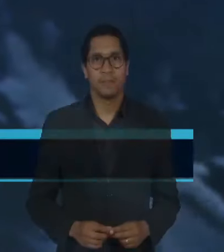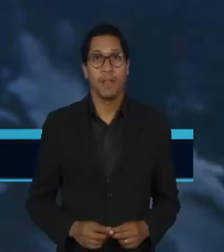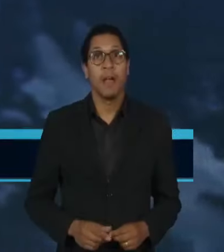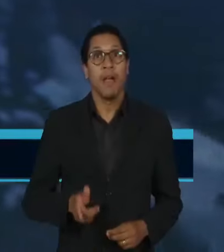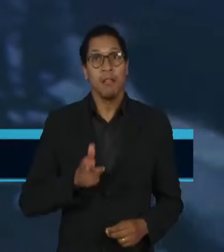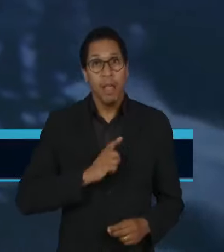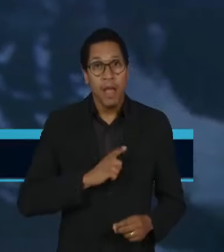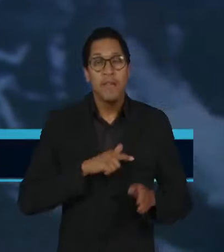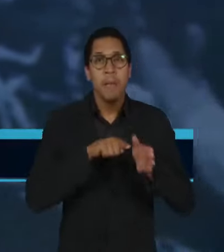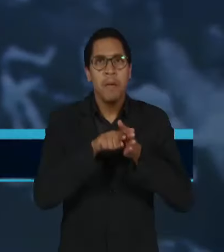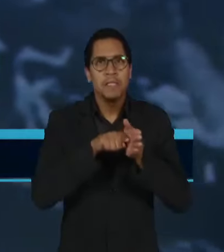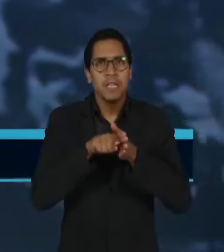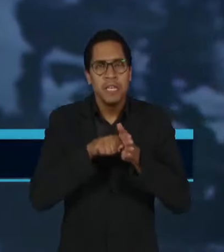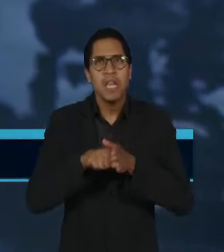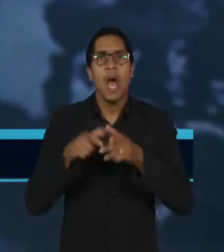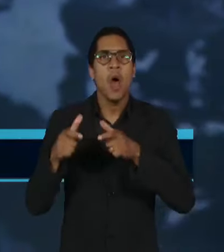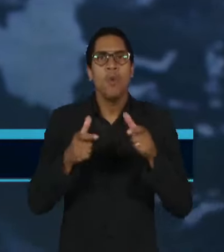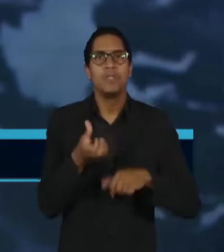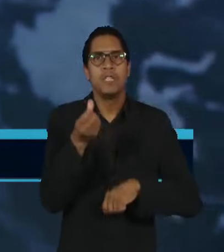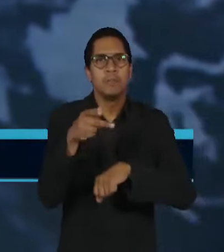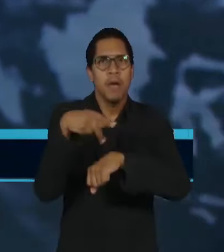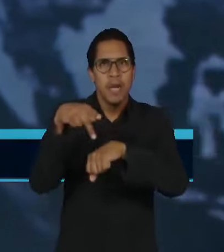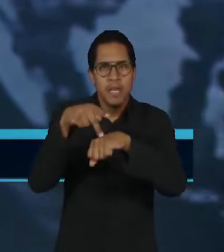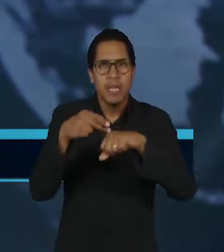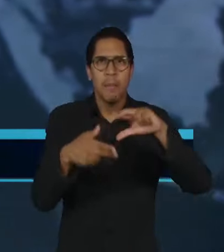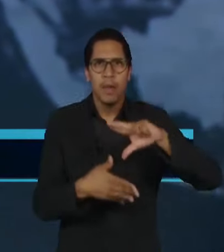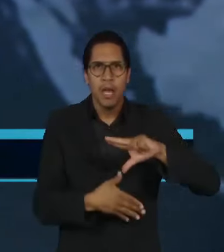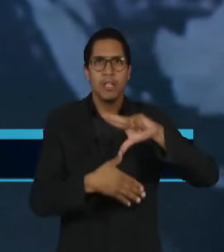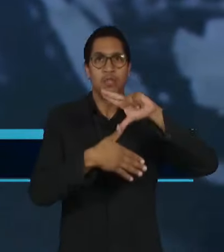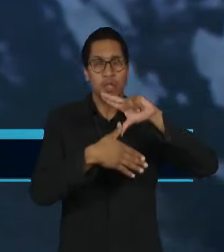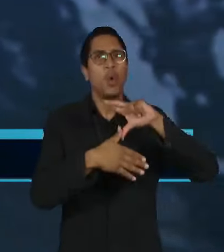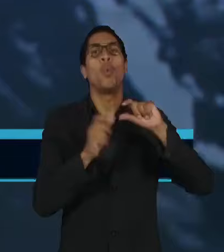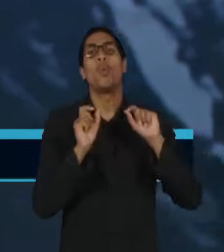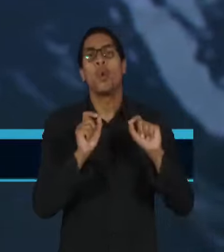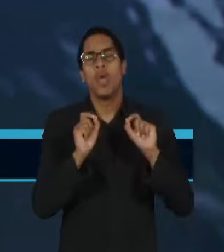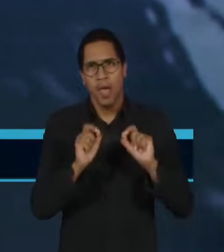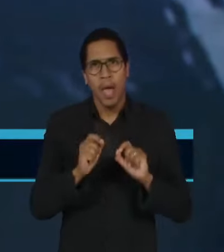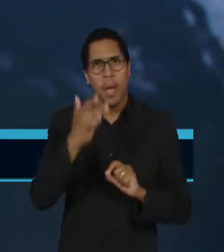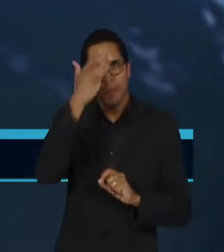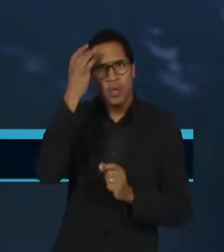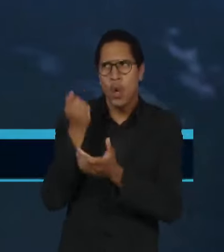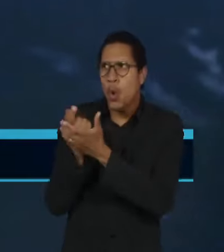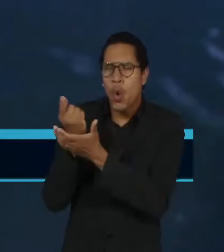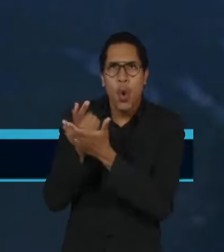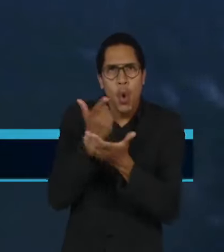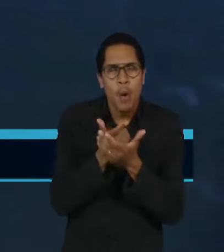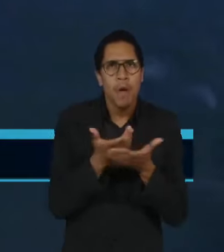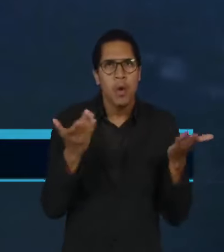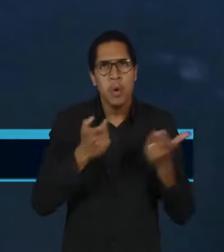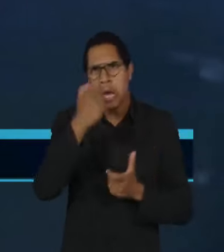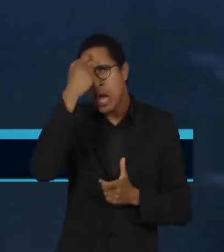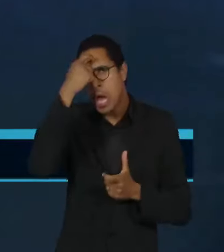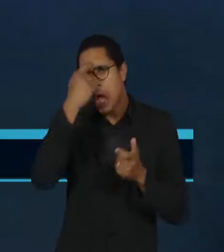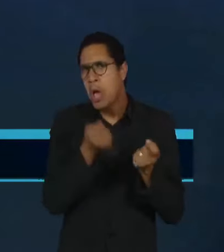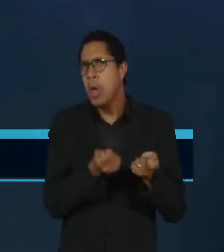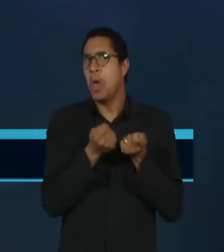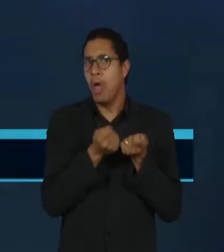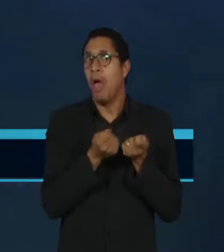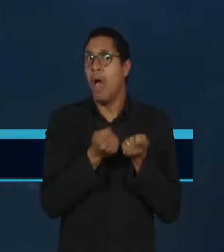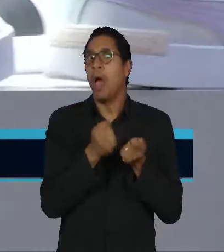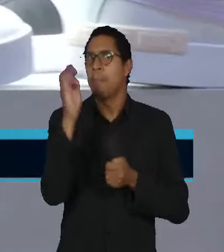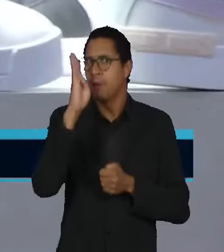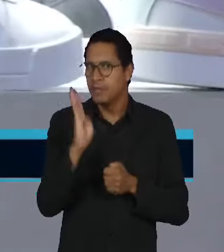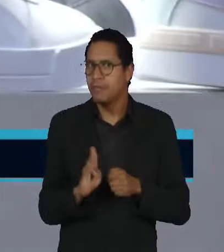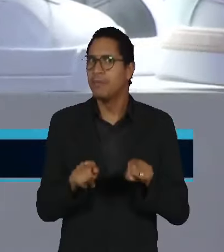Uma pesquisa feita em 6 países da América Latina mostrou que o consumidor está cada vez mais racional na hora de comprar. Isso inclui os